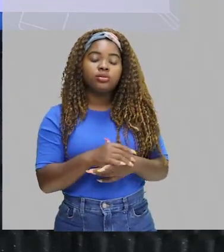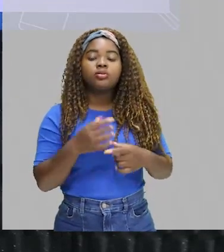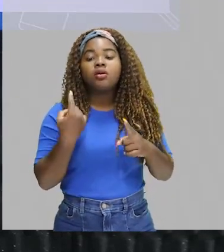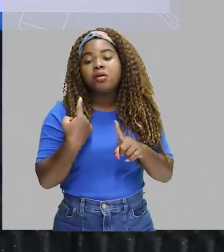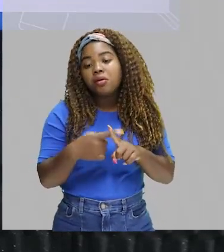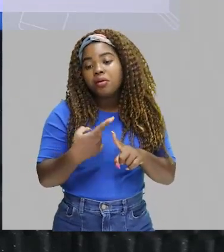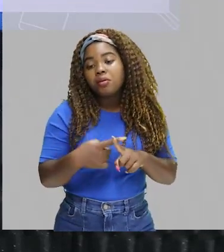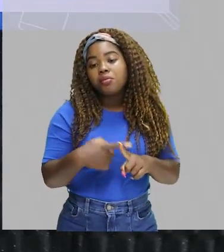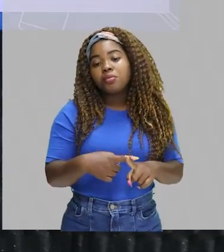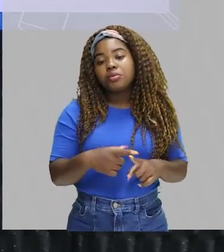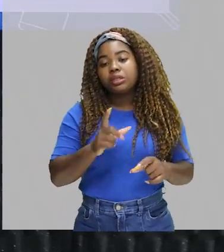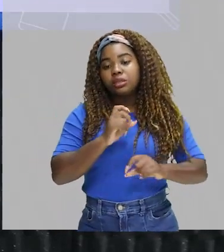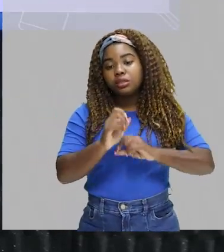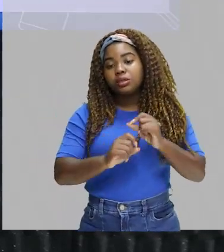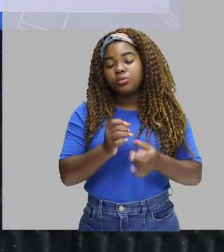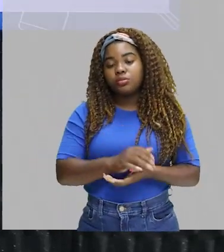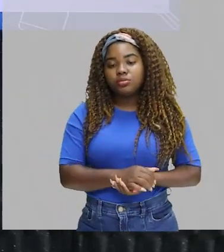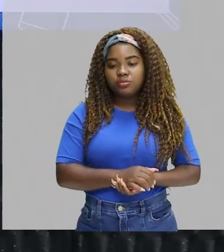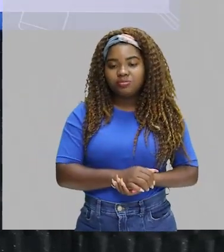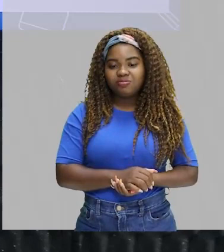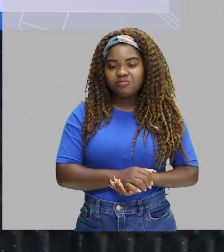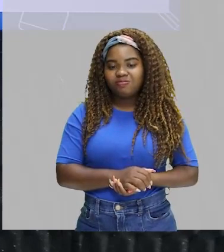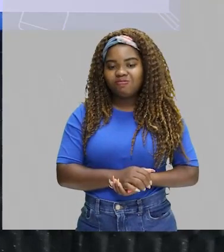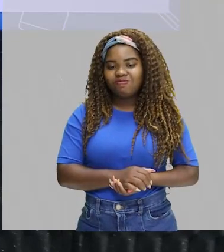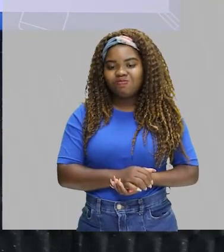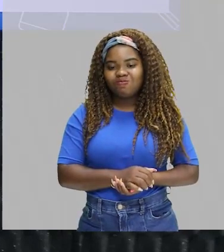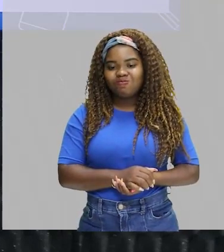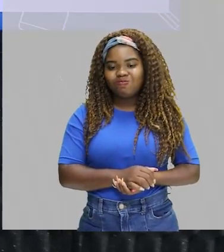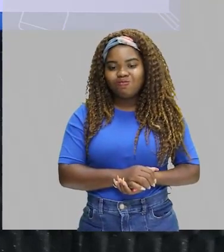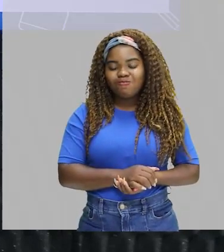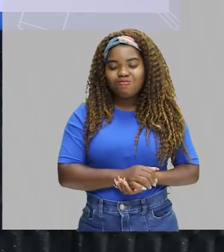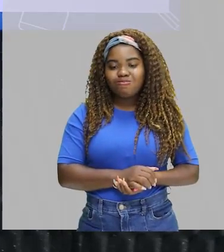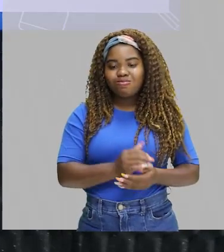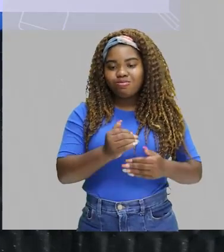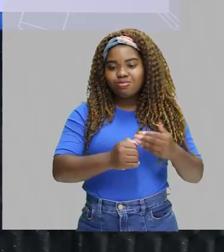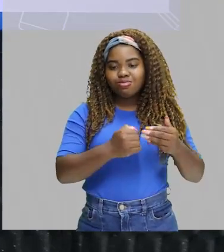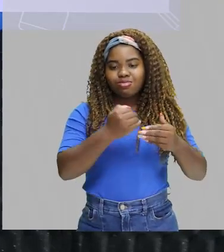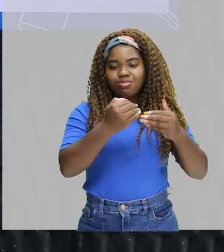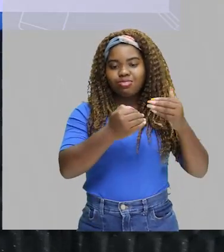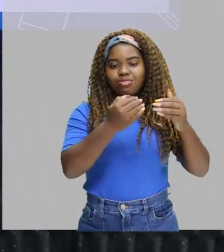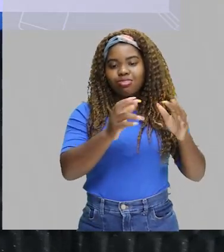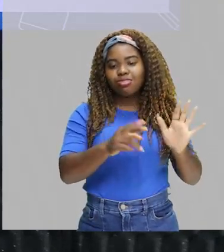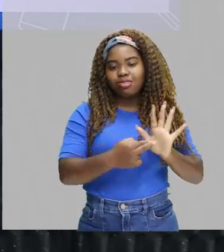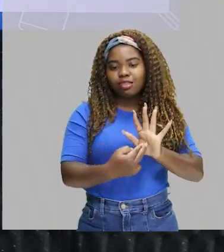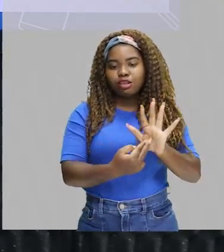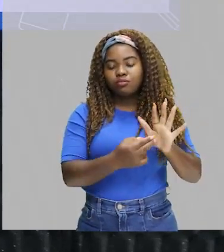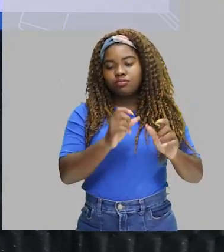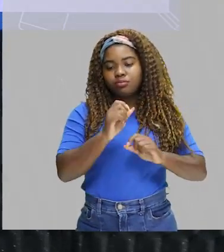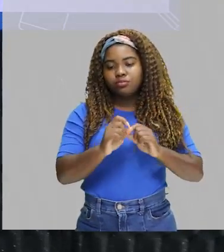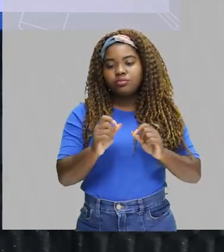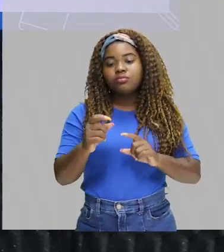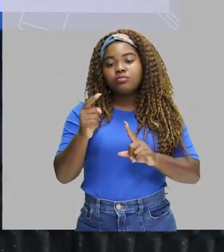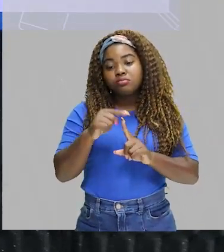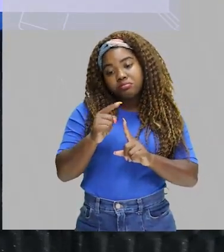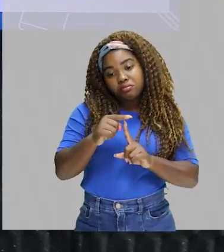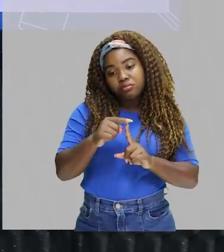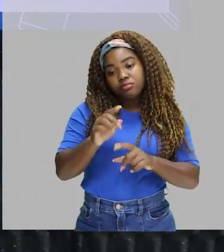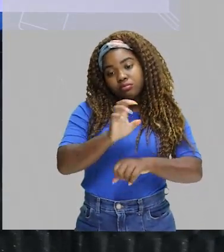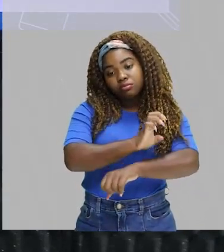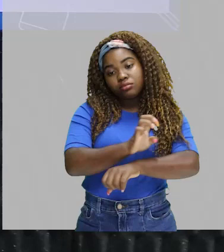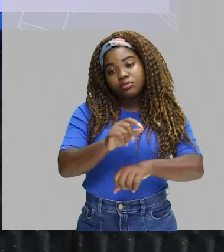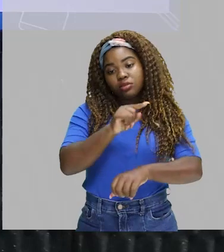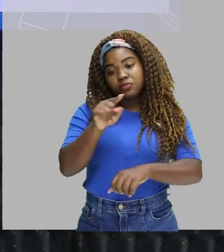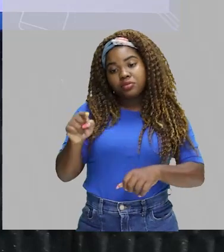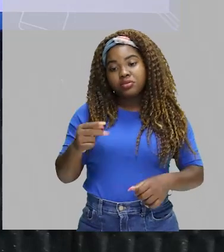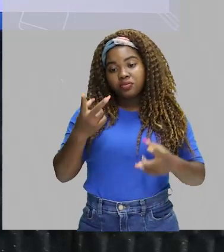porque ela vai se articular, a arquitetura dela, a construção dela, se refere a uma modalidade de ética em que você vai